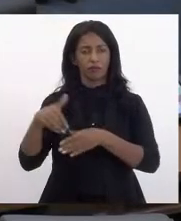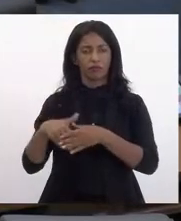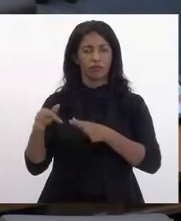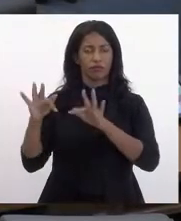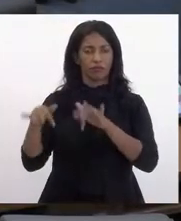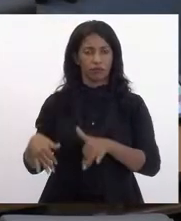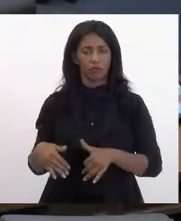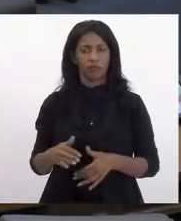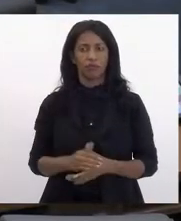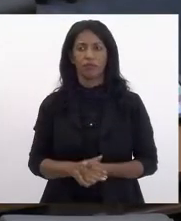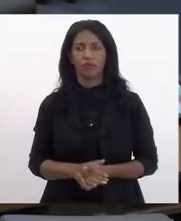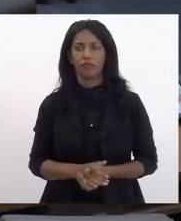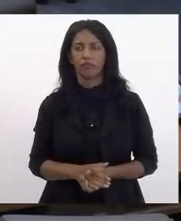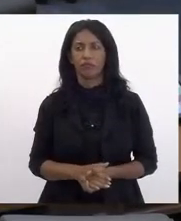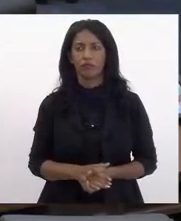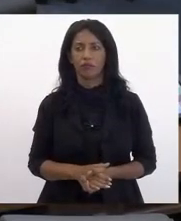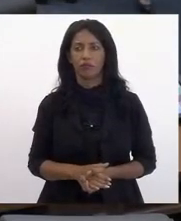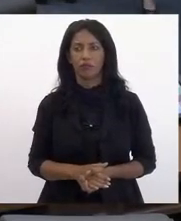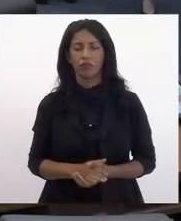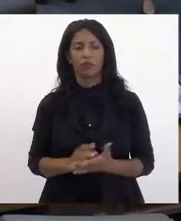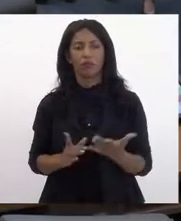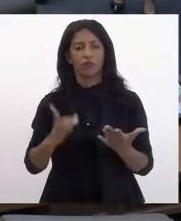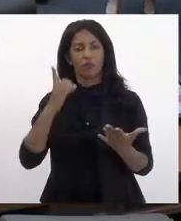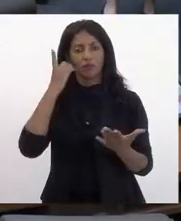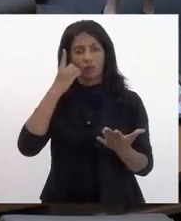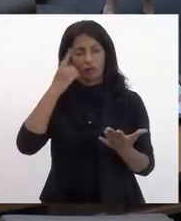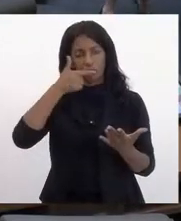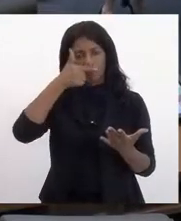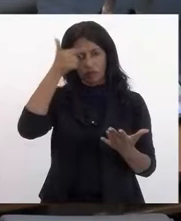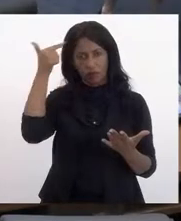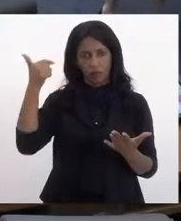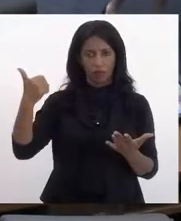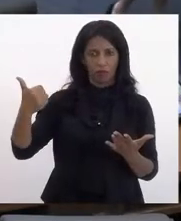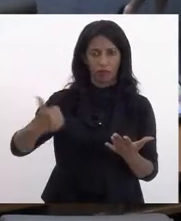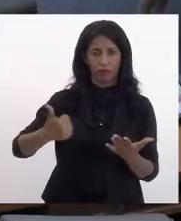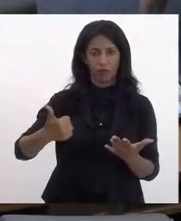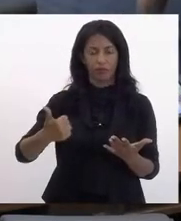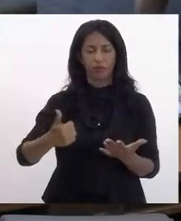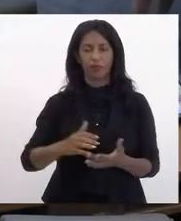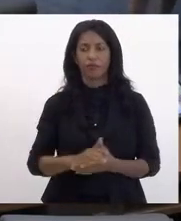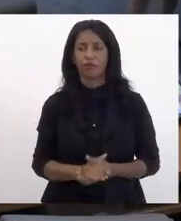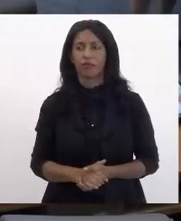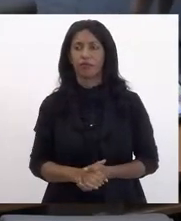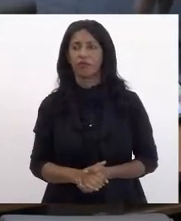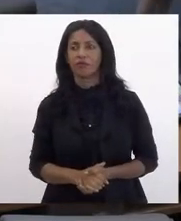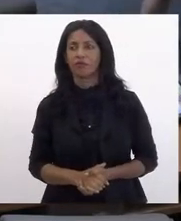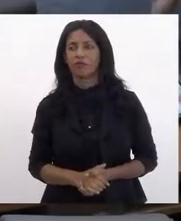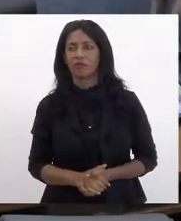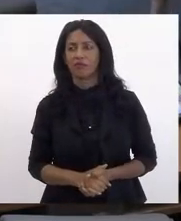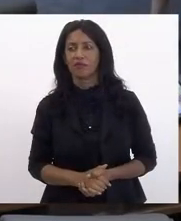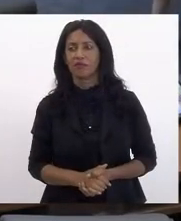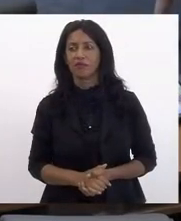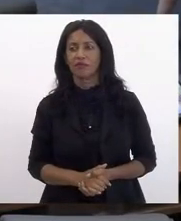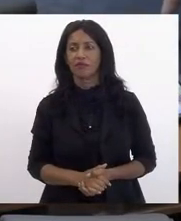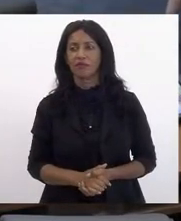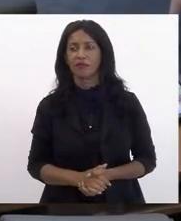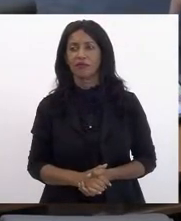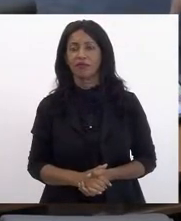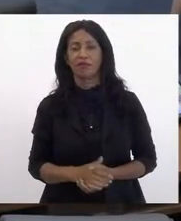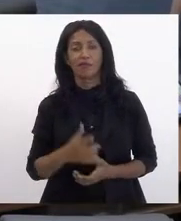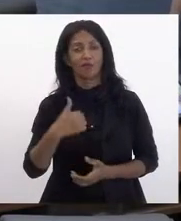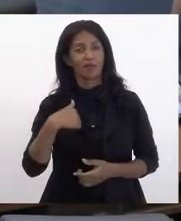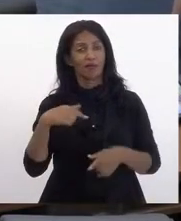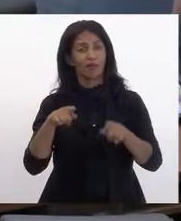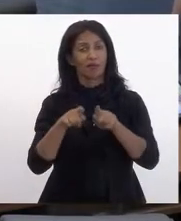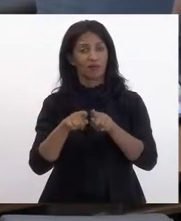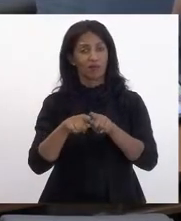final. Então, o deputado Luiz Paulo é o primeiro para a declaração. Não, sim, não. Eu também, no 803, eu estou